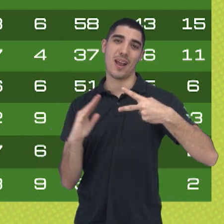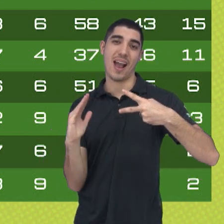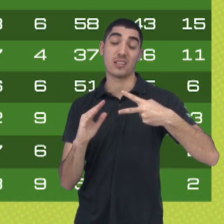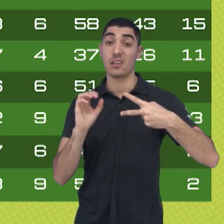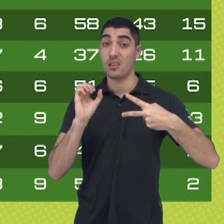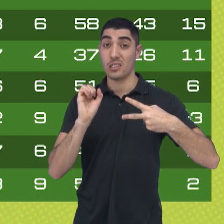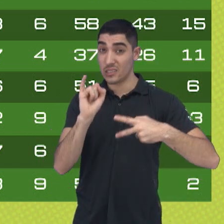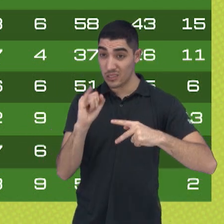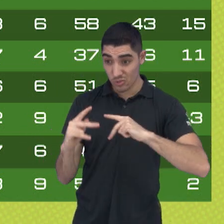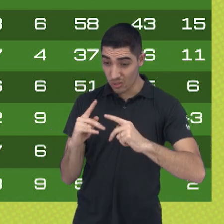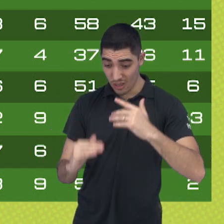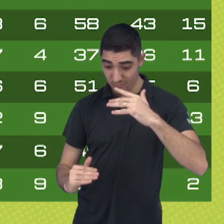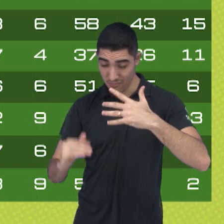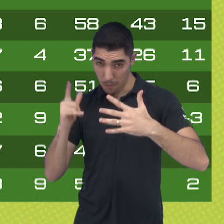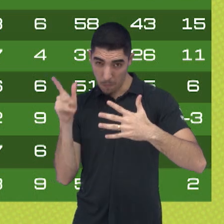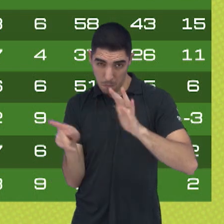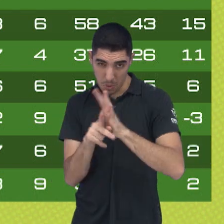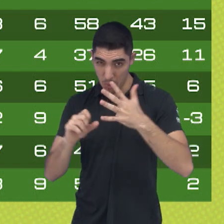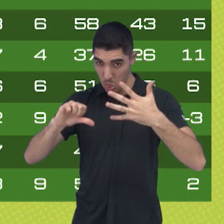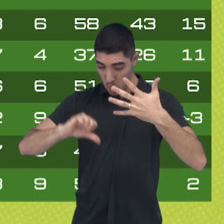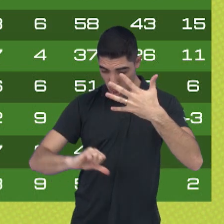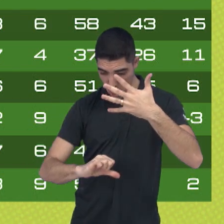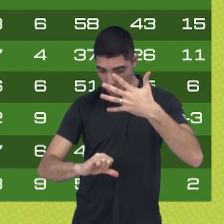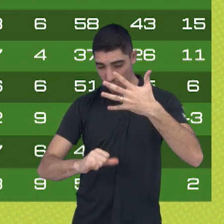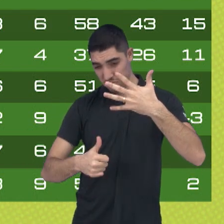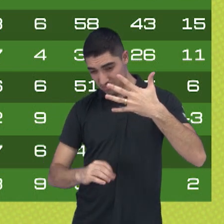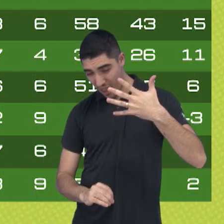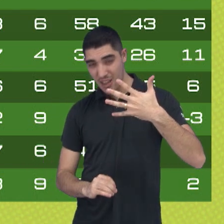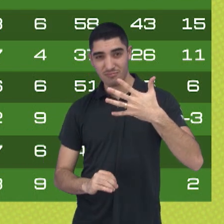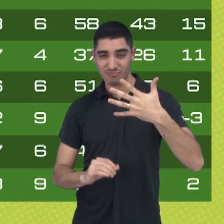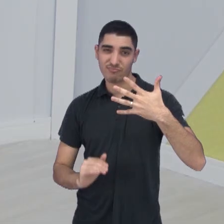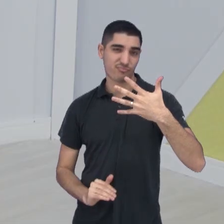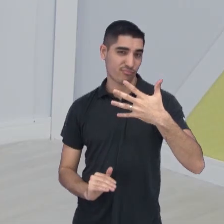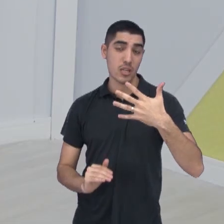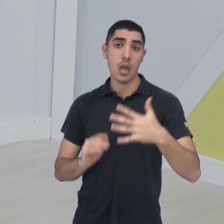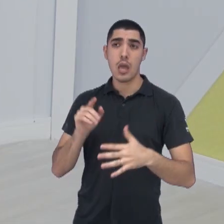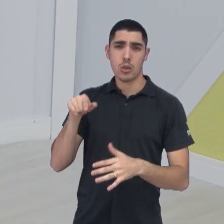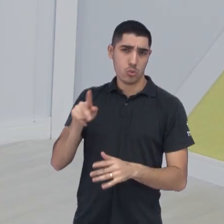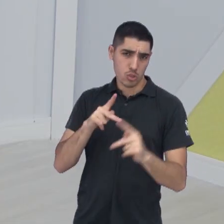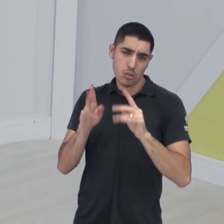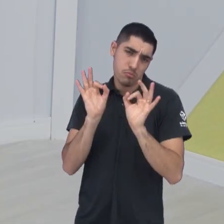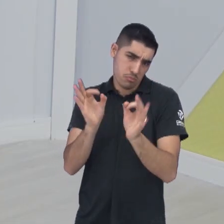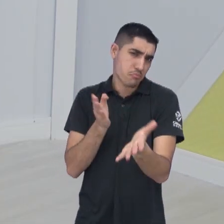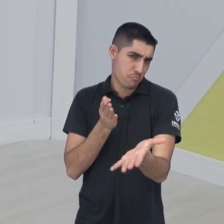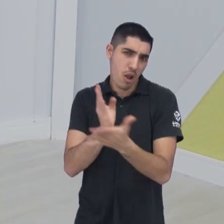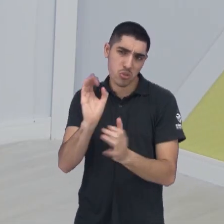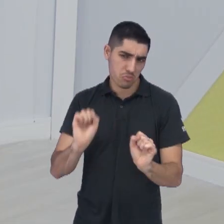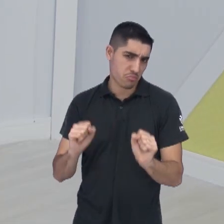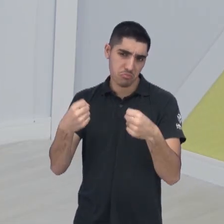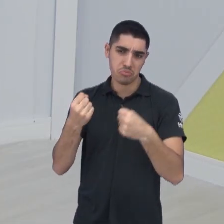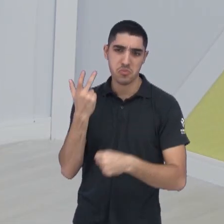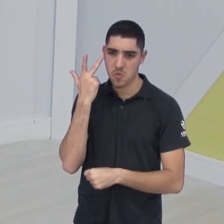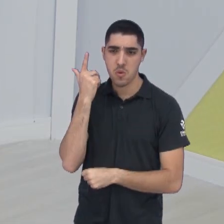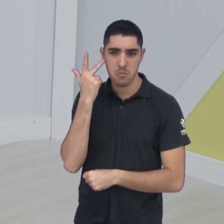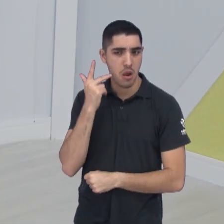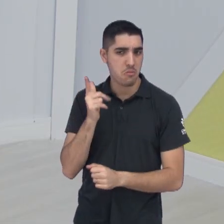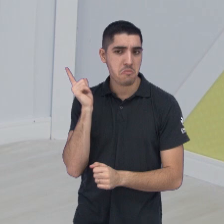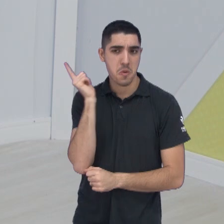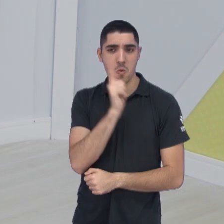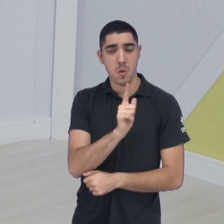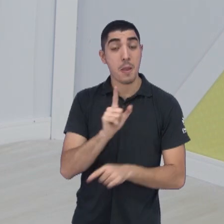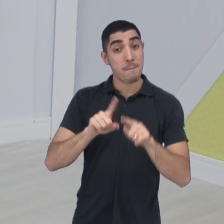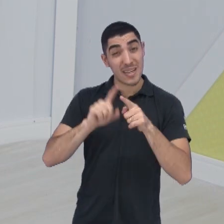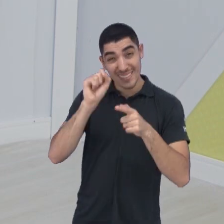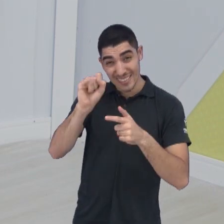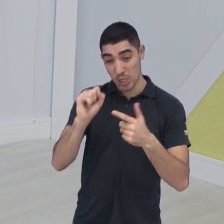não ocorra, ficar do 9º para baixo, classificado já está, não perde a chance de ir para o mata-mata, mas se ficar do 8º lugar